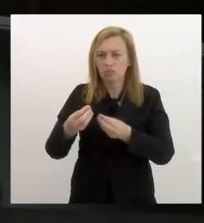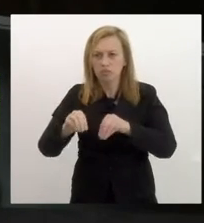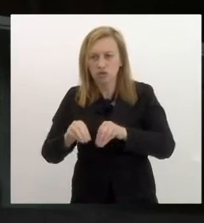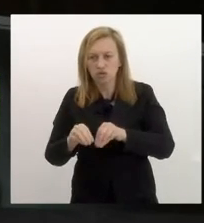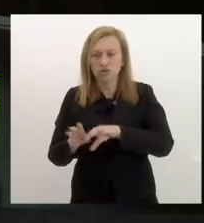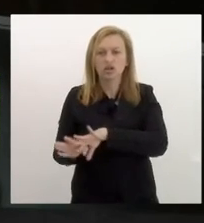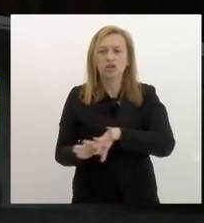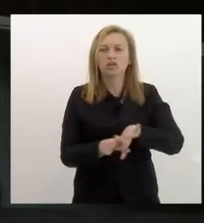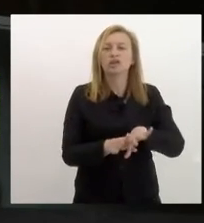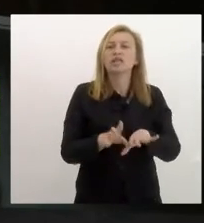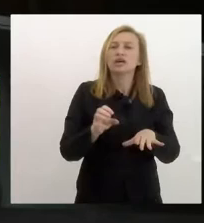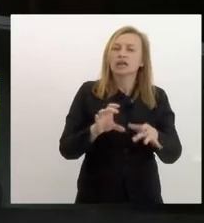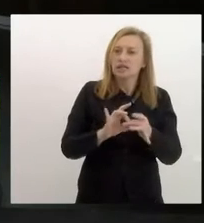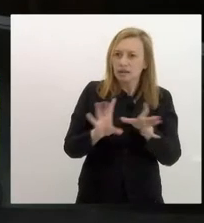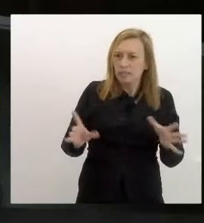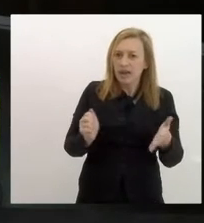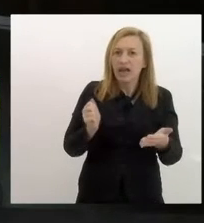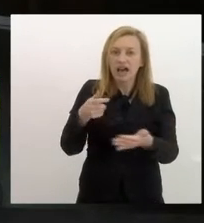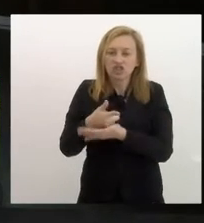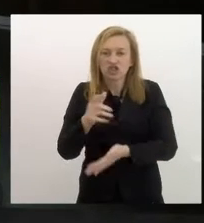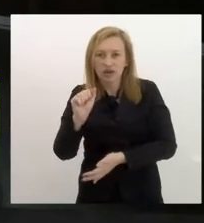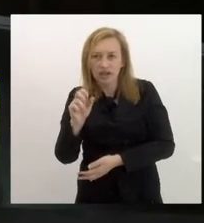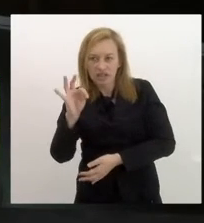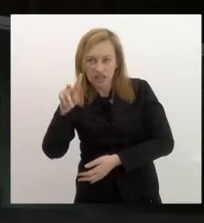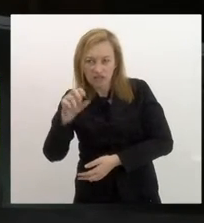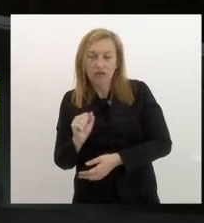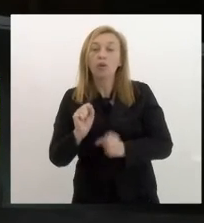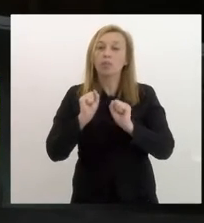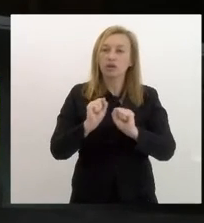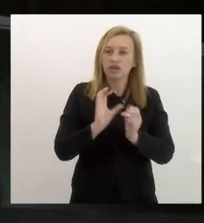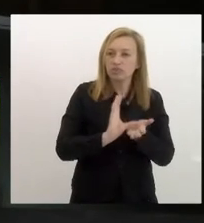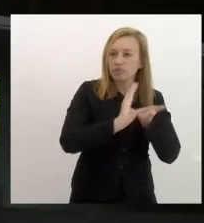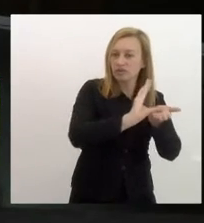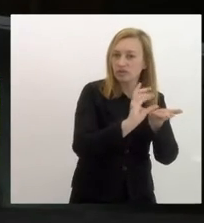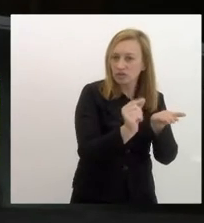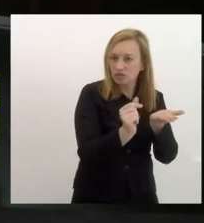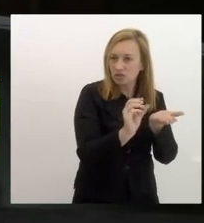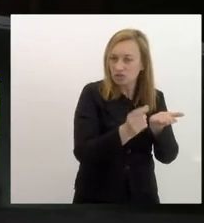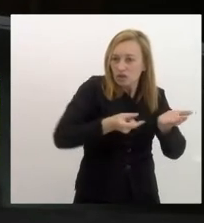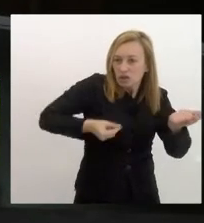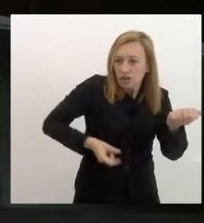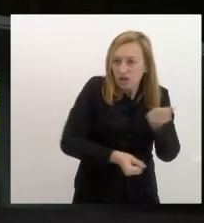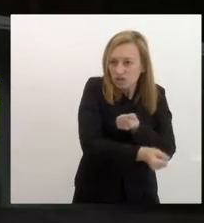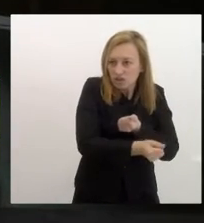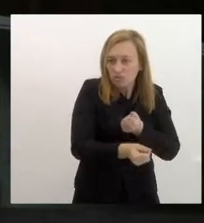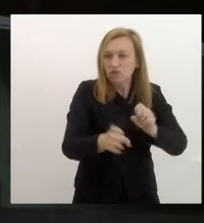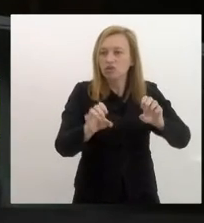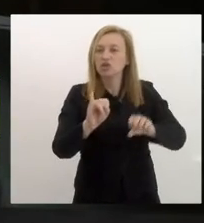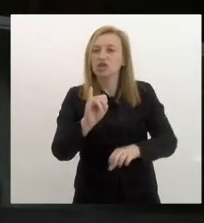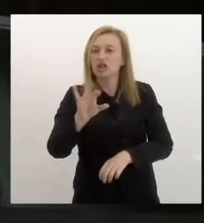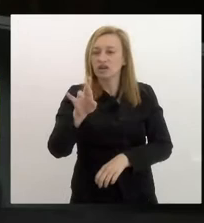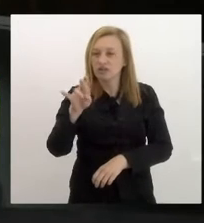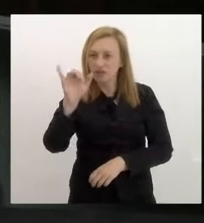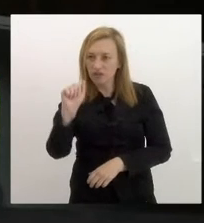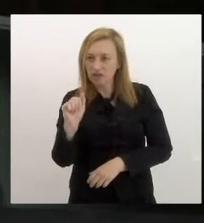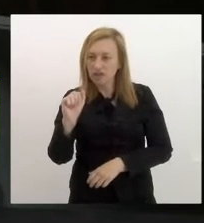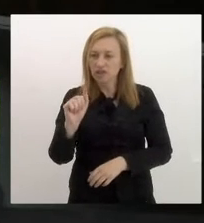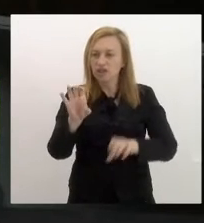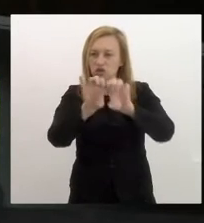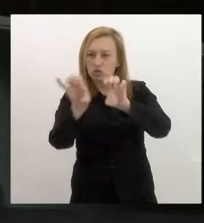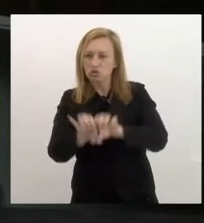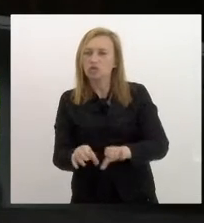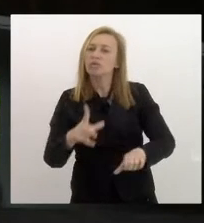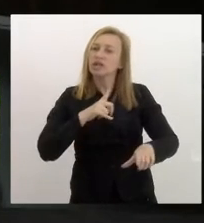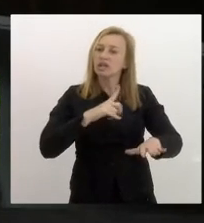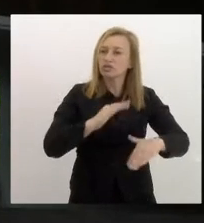nós poderemos e do recurso sem investimentos em infraestrutura para que a gente tem a